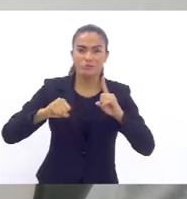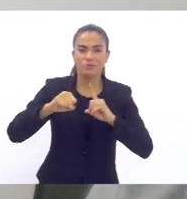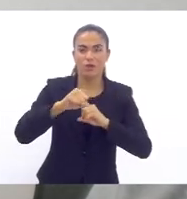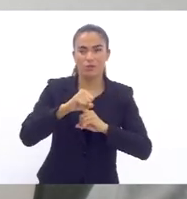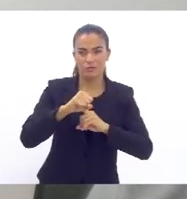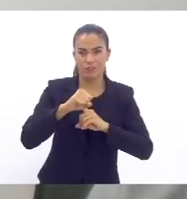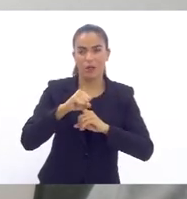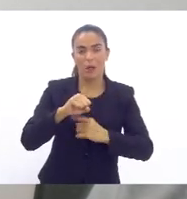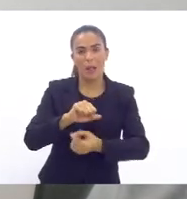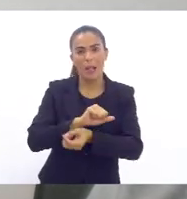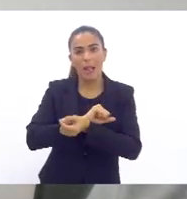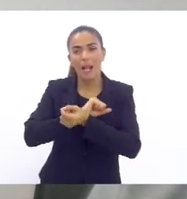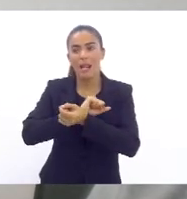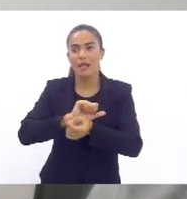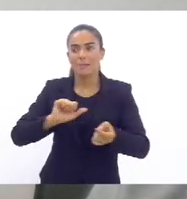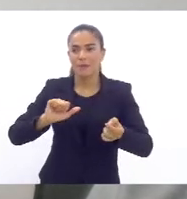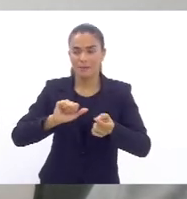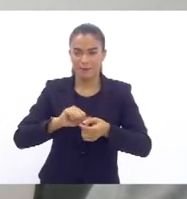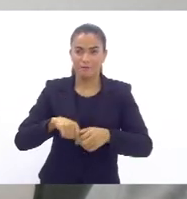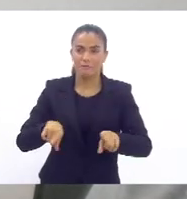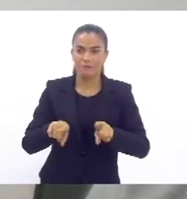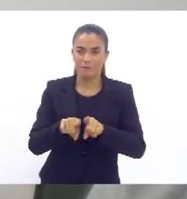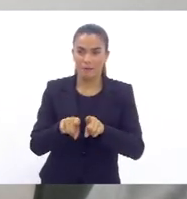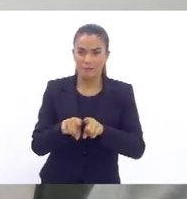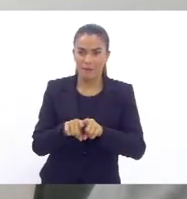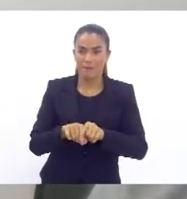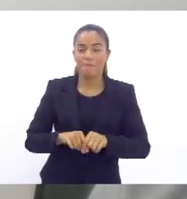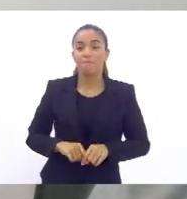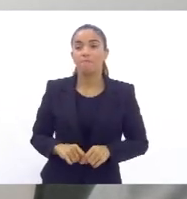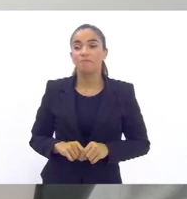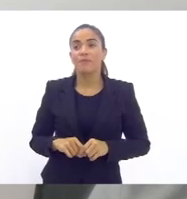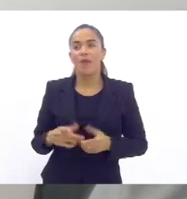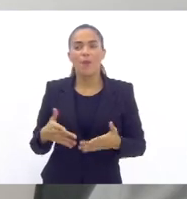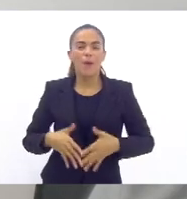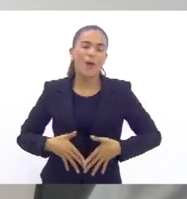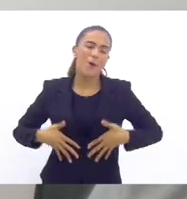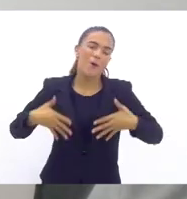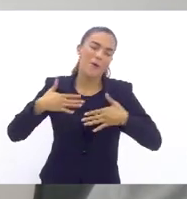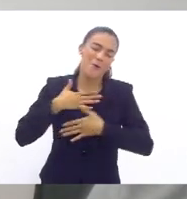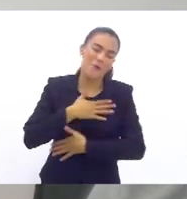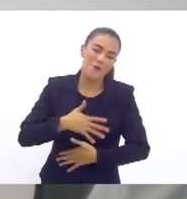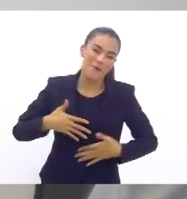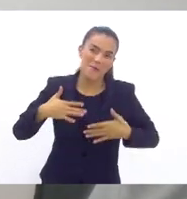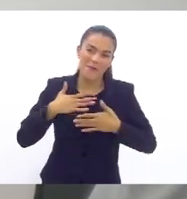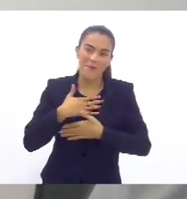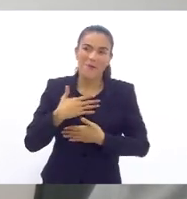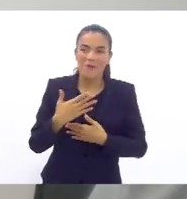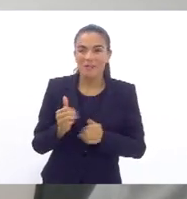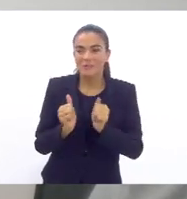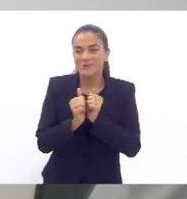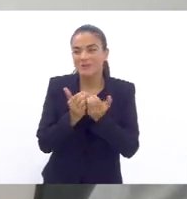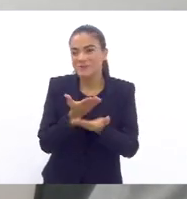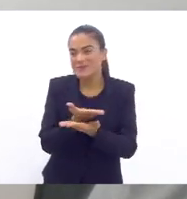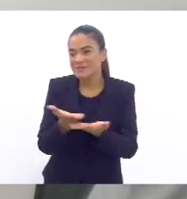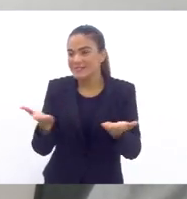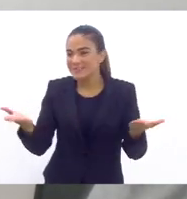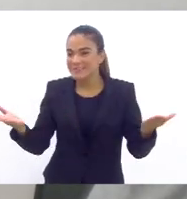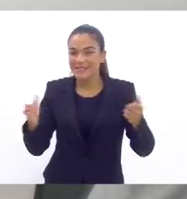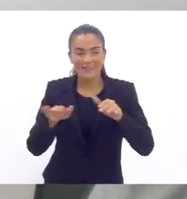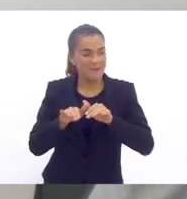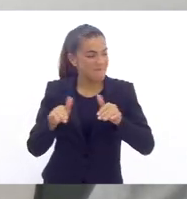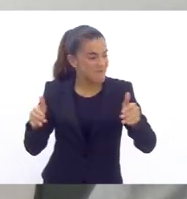a política anti-probisionista e É uma honra estar aqui com todos vocês debatendo isso com Luciana e com todos aqui da mesa